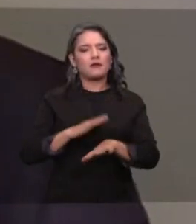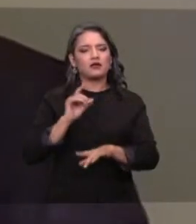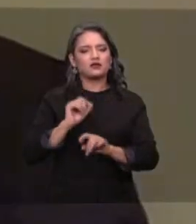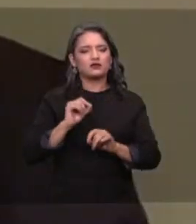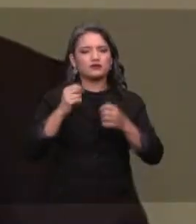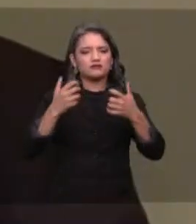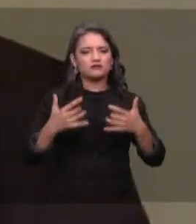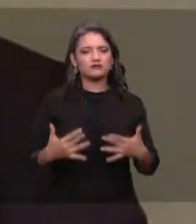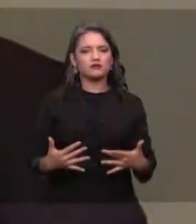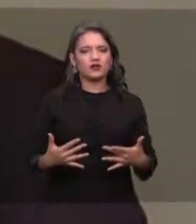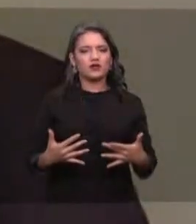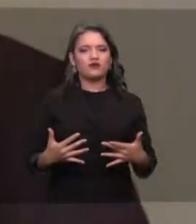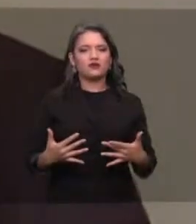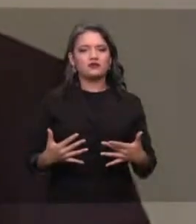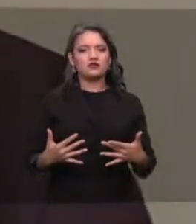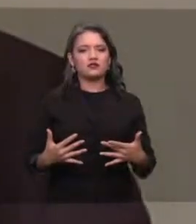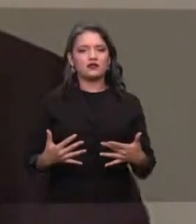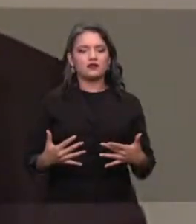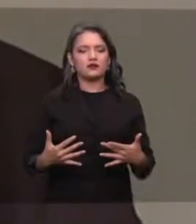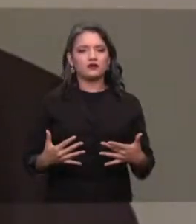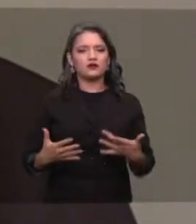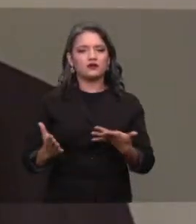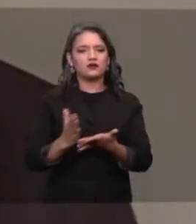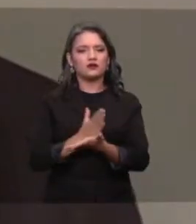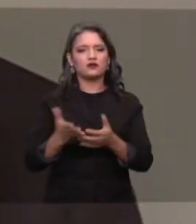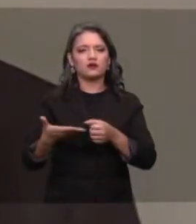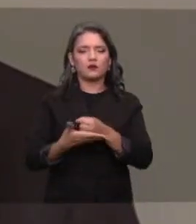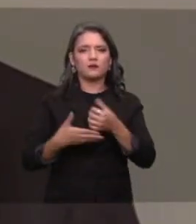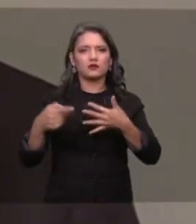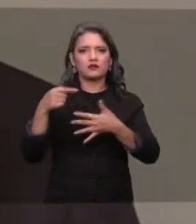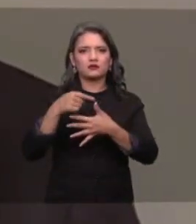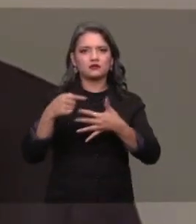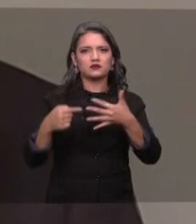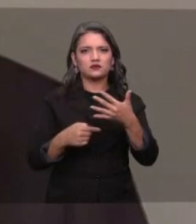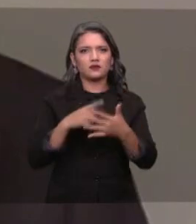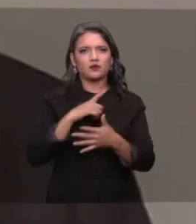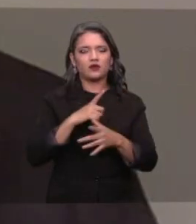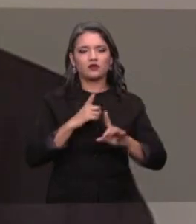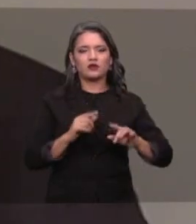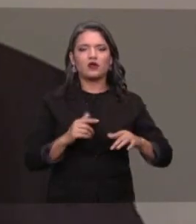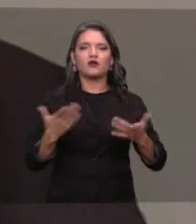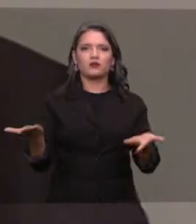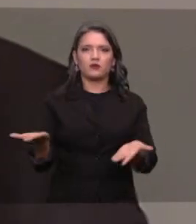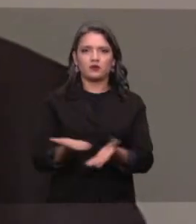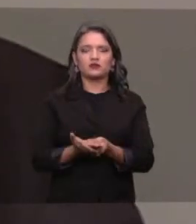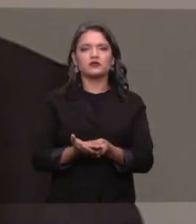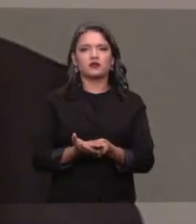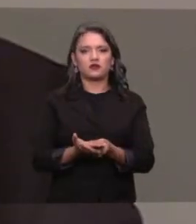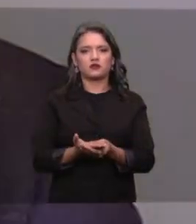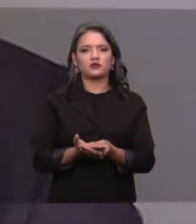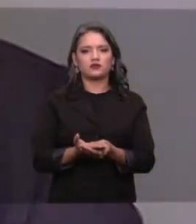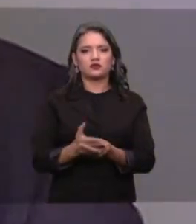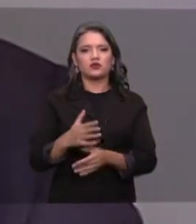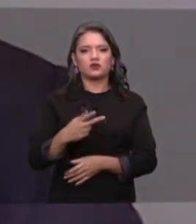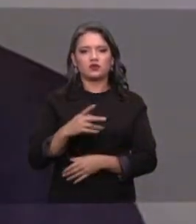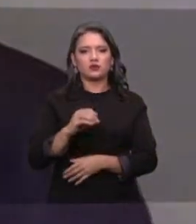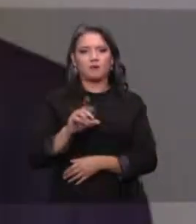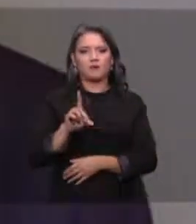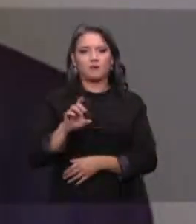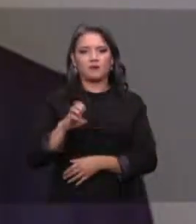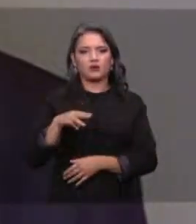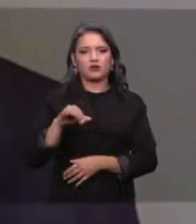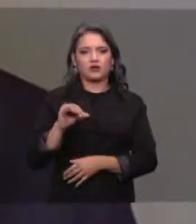enfatizar mais especificamente, portanto, alguns desses princípios contemplados na ação conjunta do Podemos e